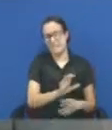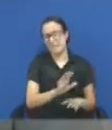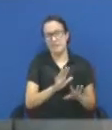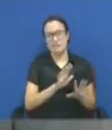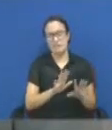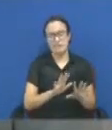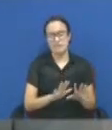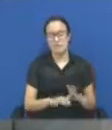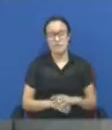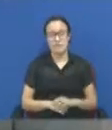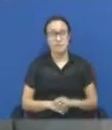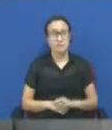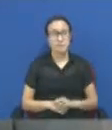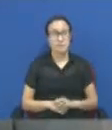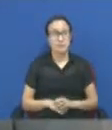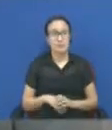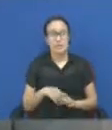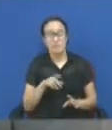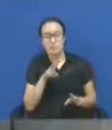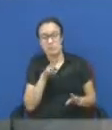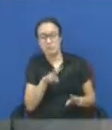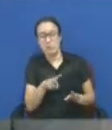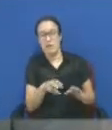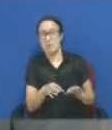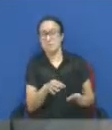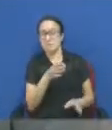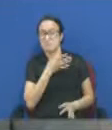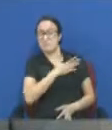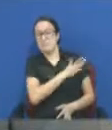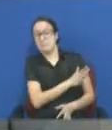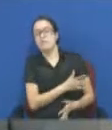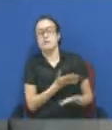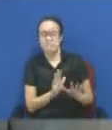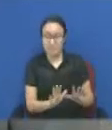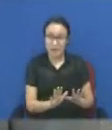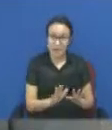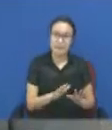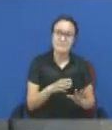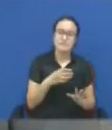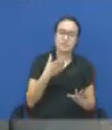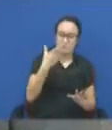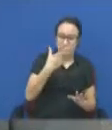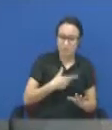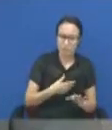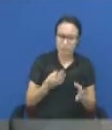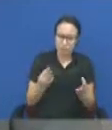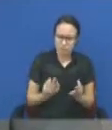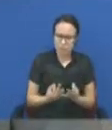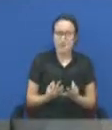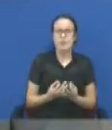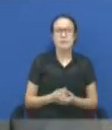não fazer um pré-julgamento como corregedor, visto que